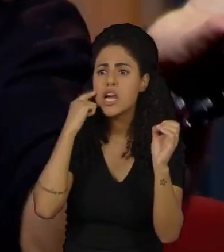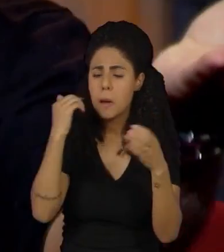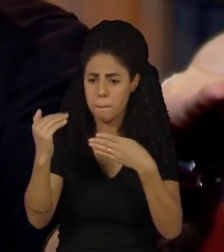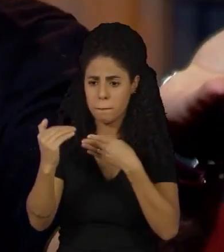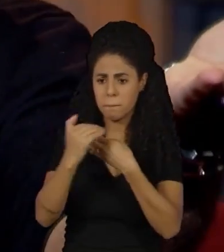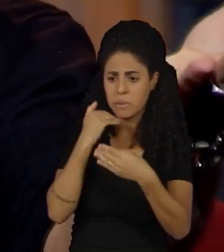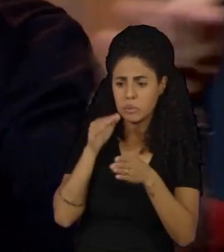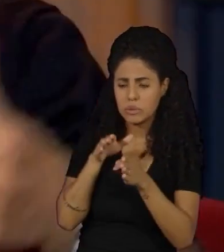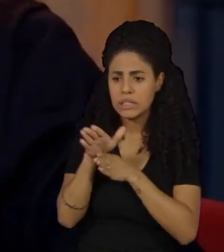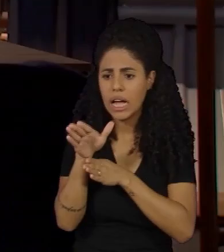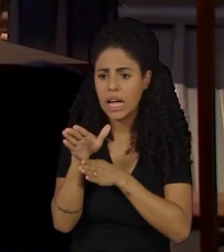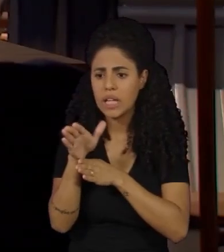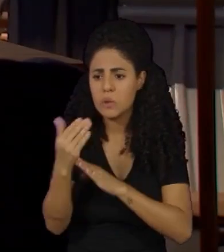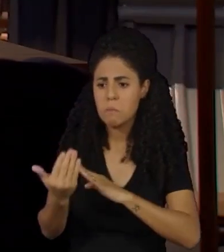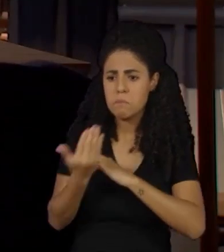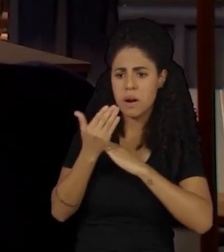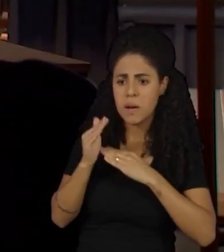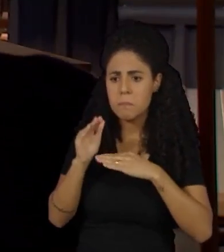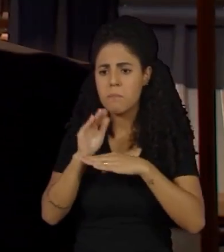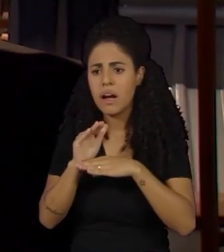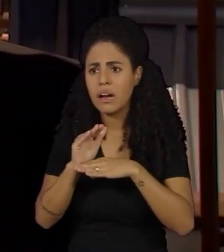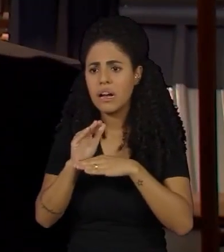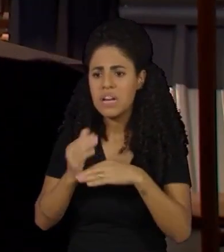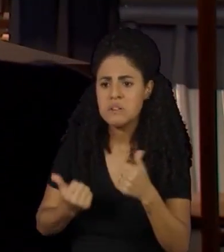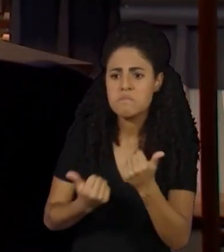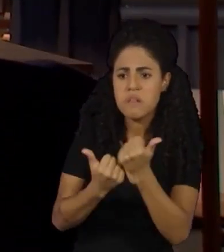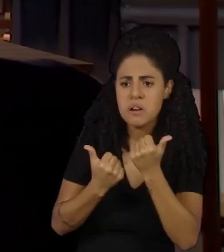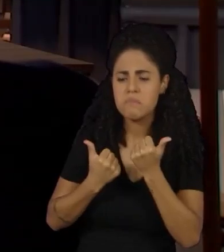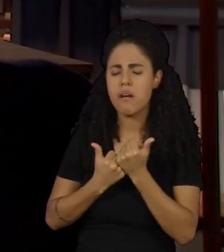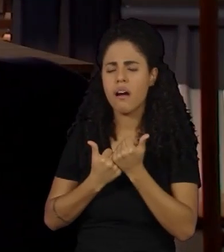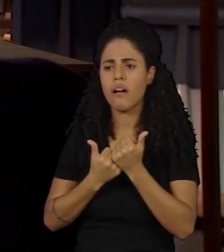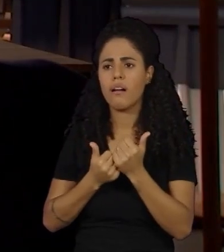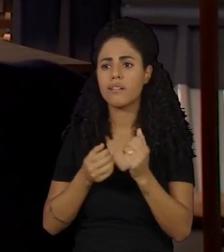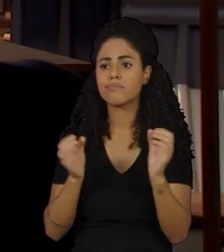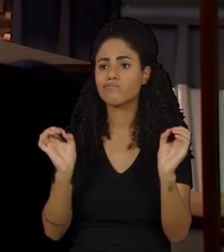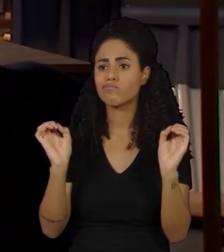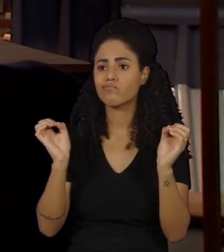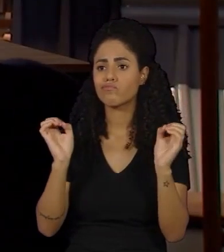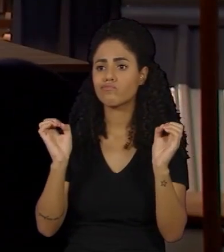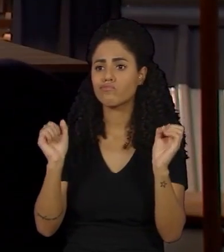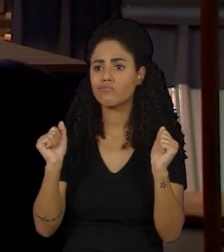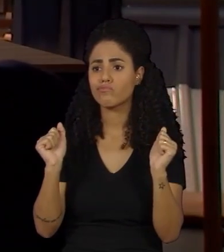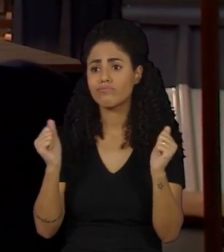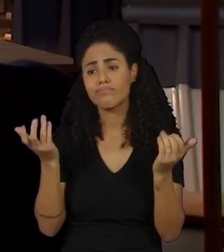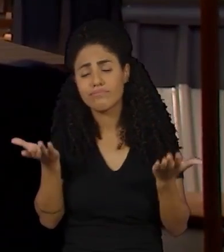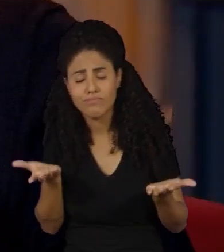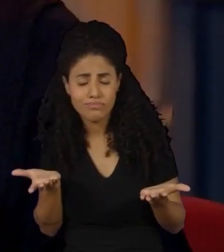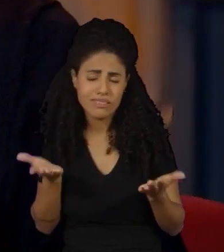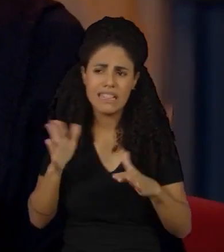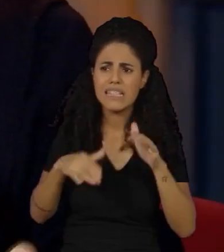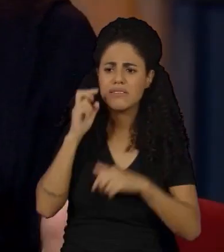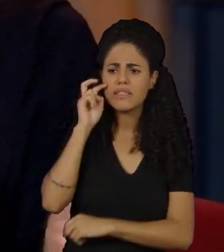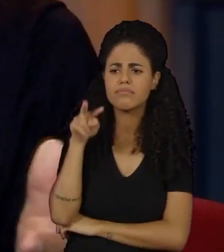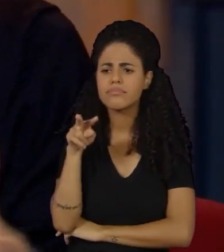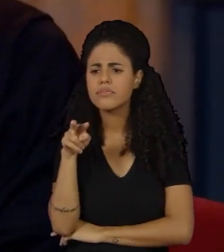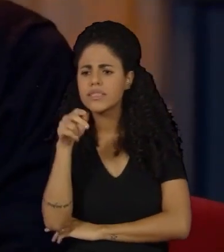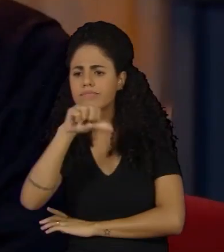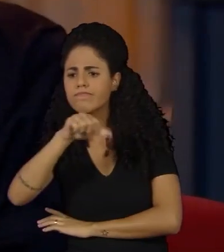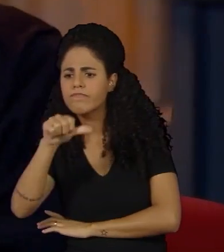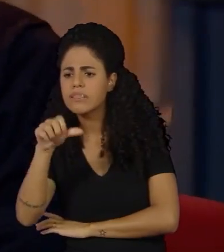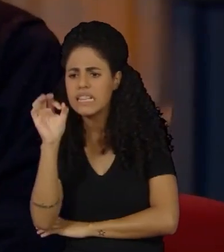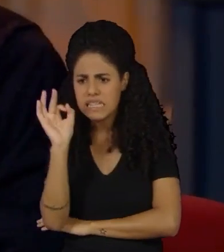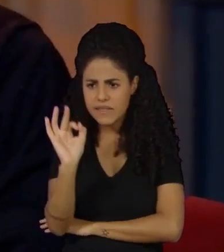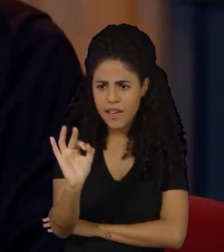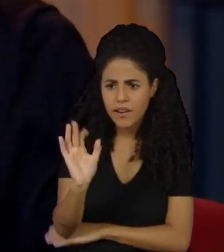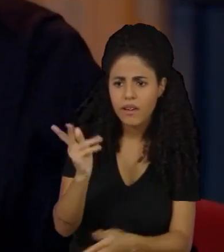saber se você continua apoiando e você não é consultado mais para saber se tá certo aquilo ali então é um tipo